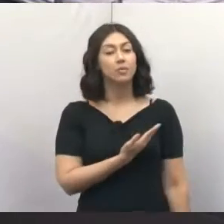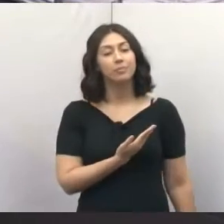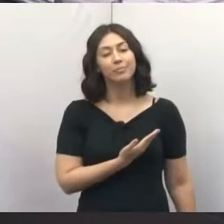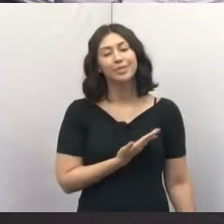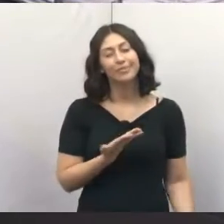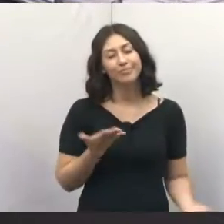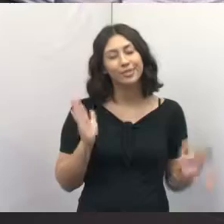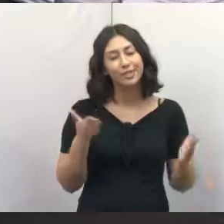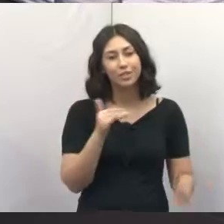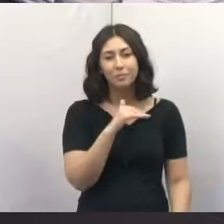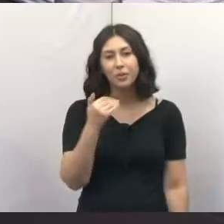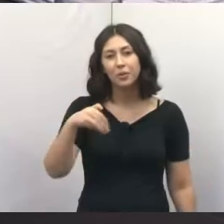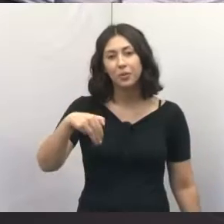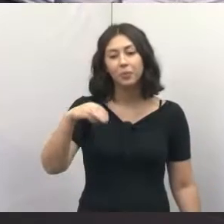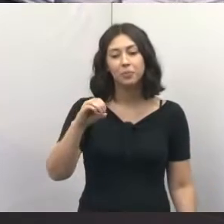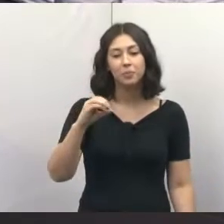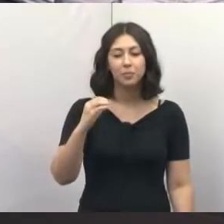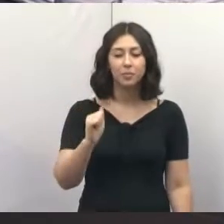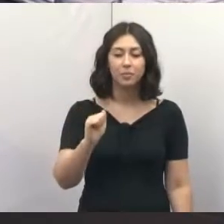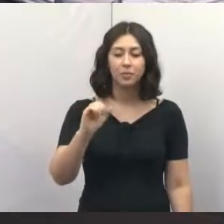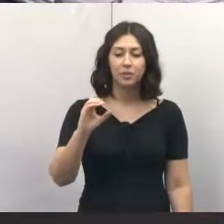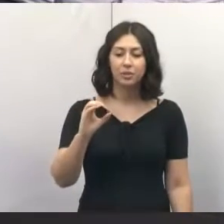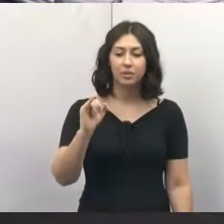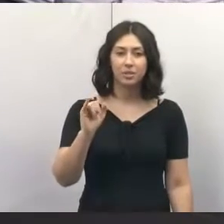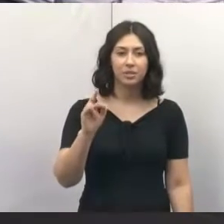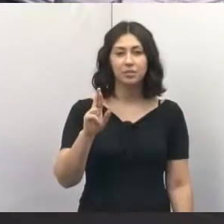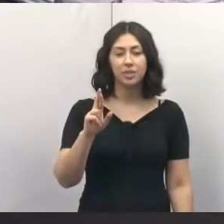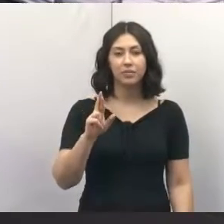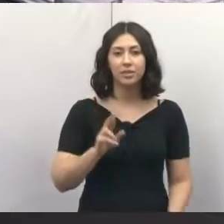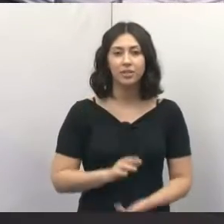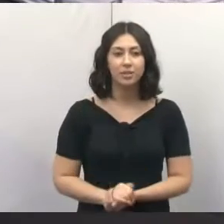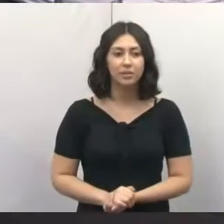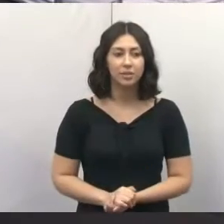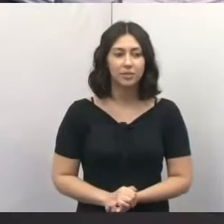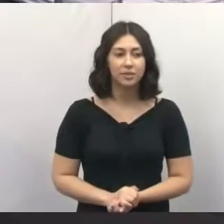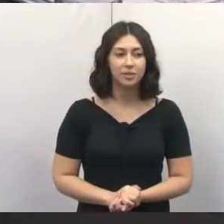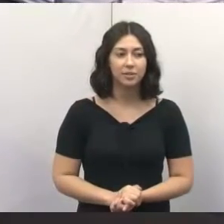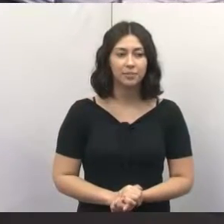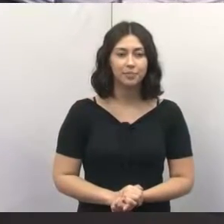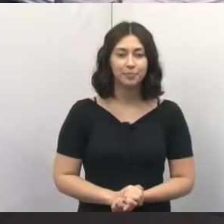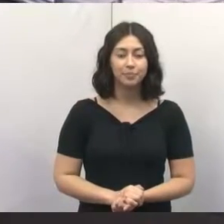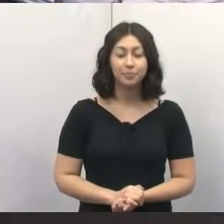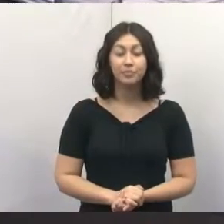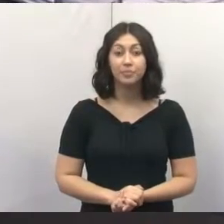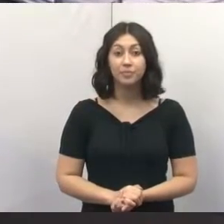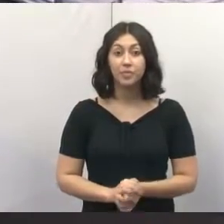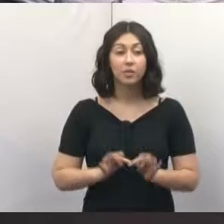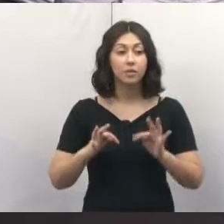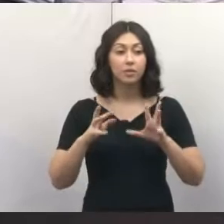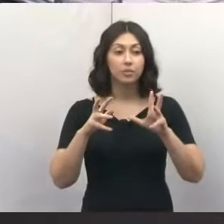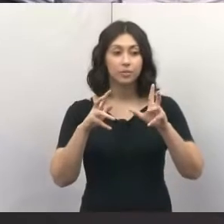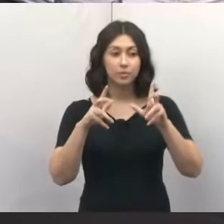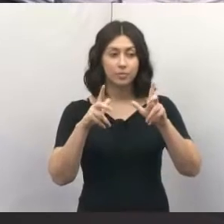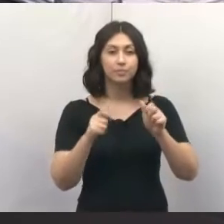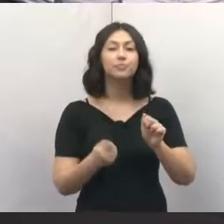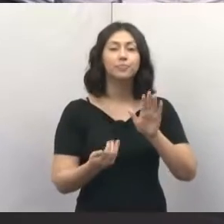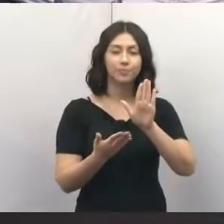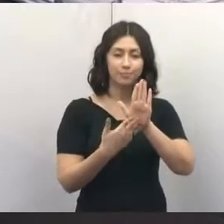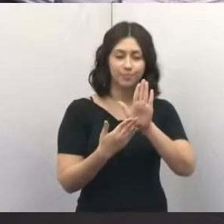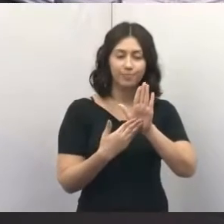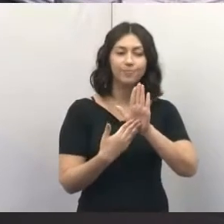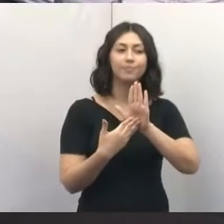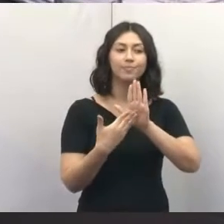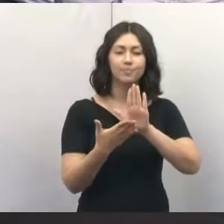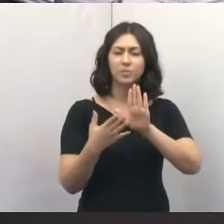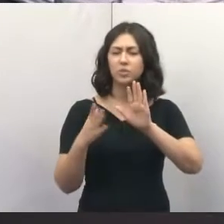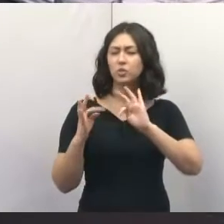falecido Moacir, como começou lá atrás. Com relação, né, a tudo que foi proposto aqui, todos